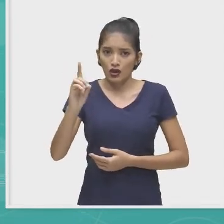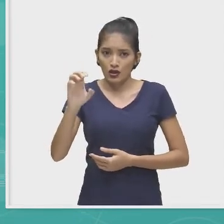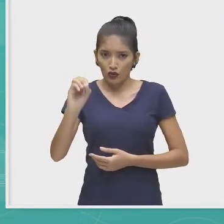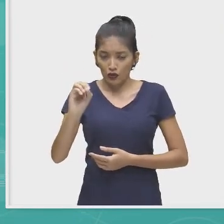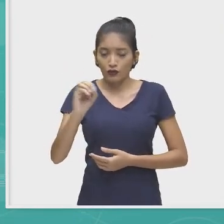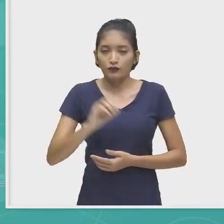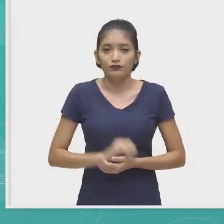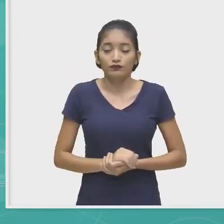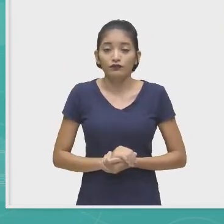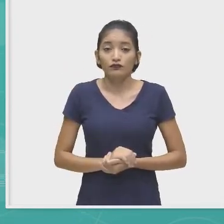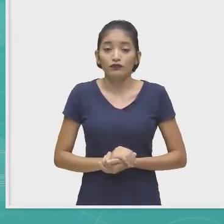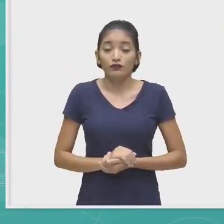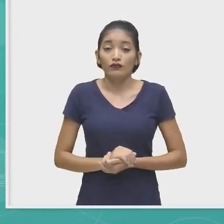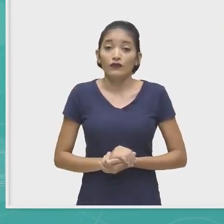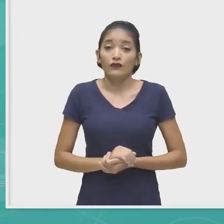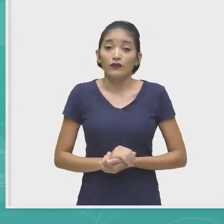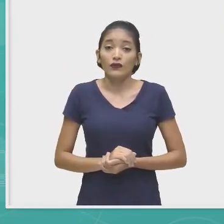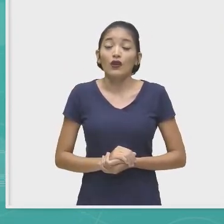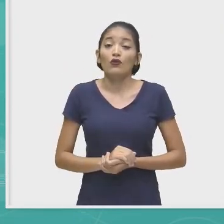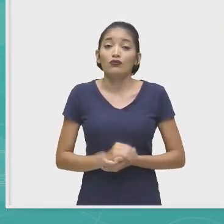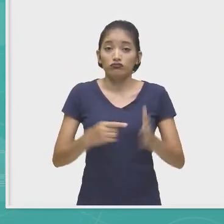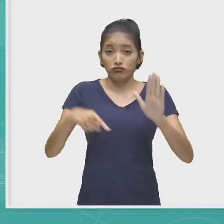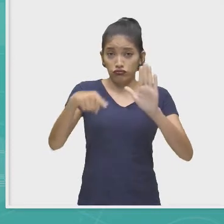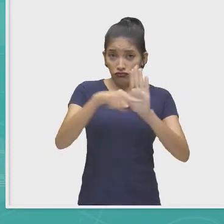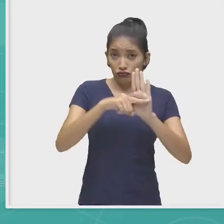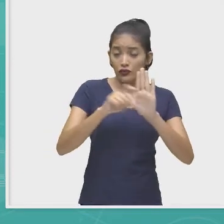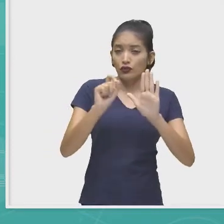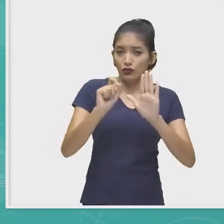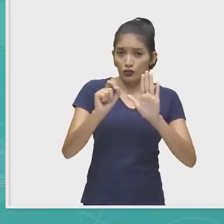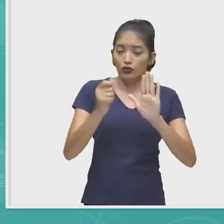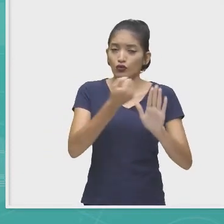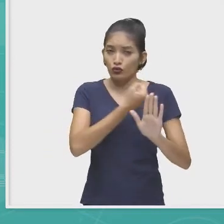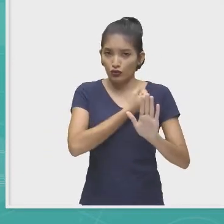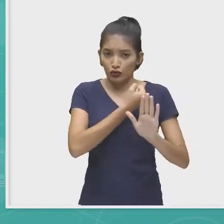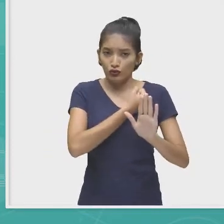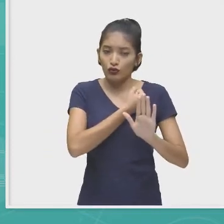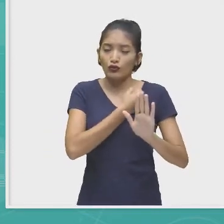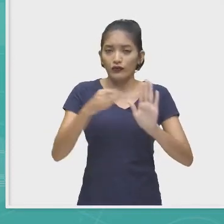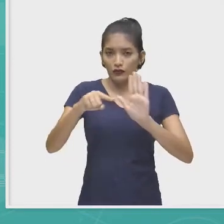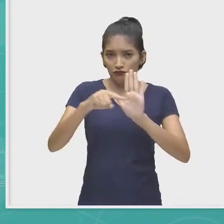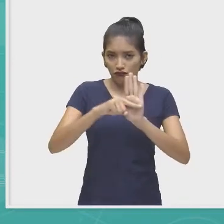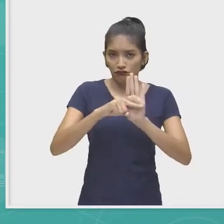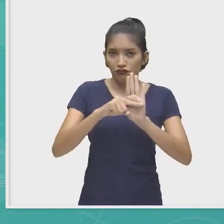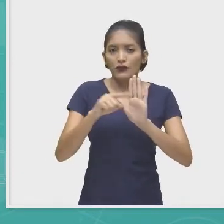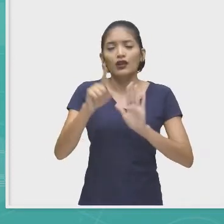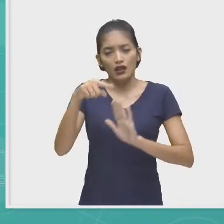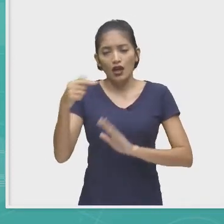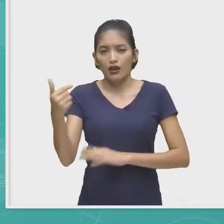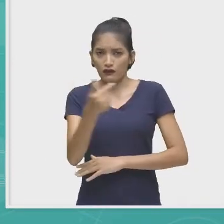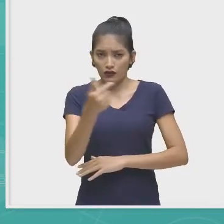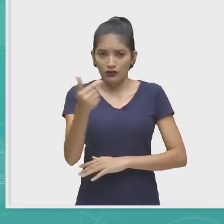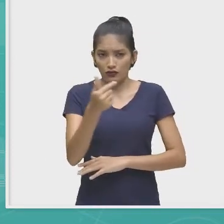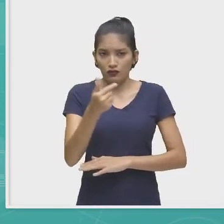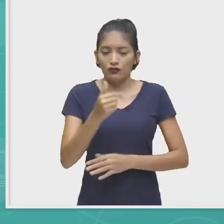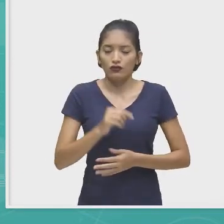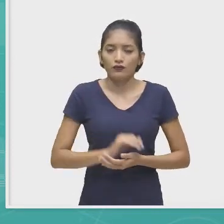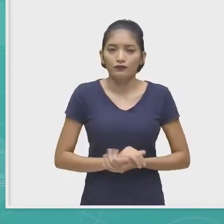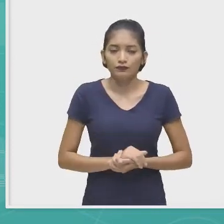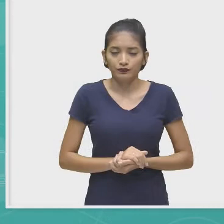O valor que foi extraído, que vai ser diminuído, no caso aqui, é o